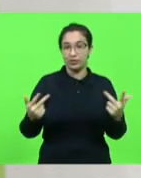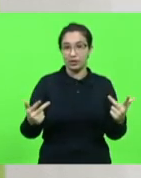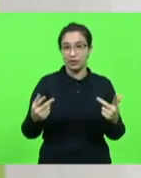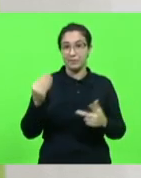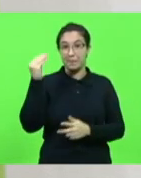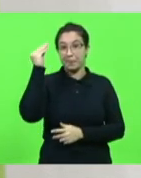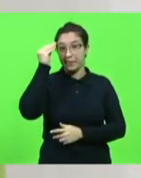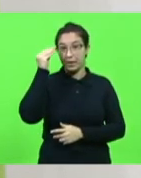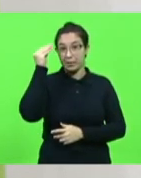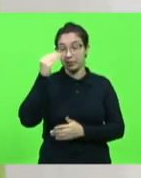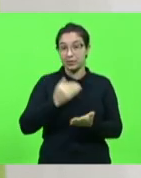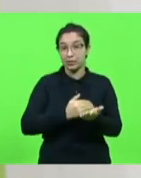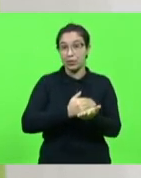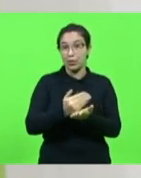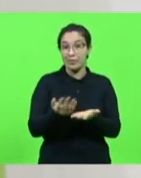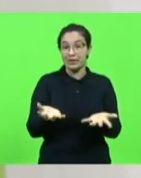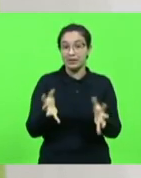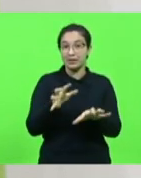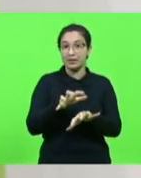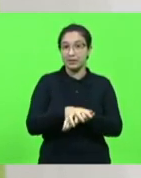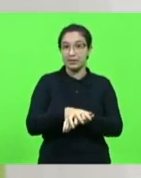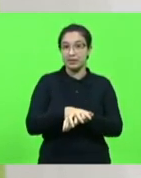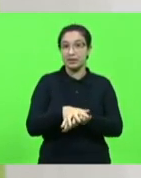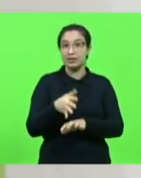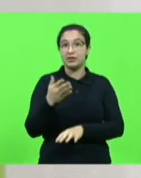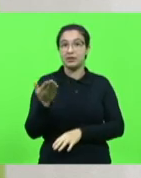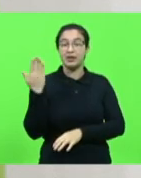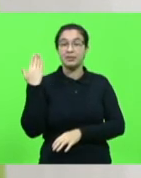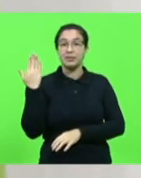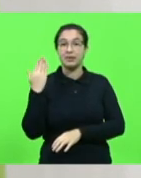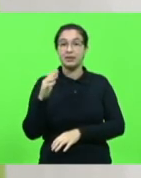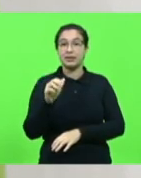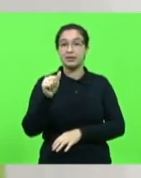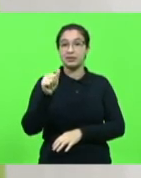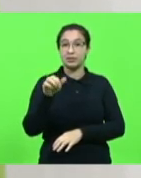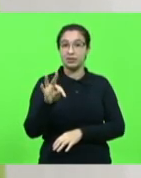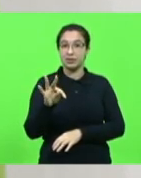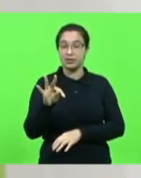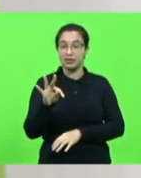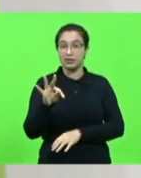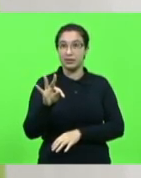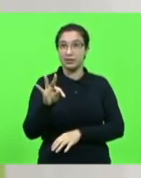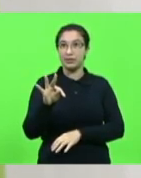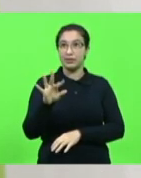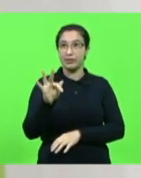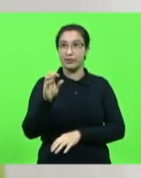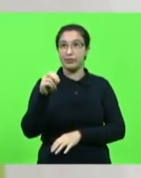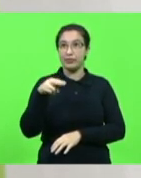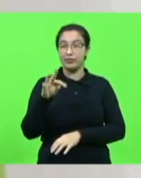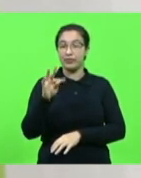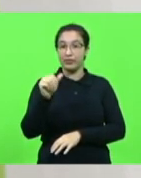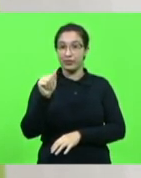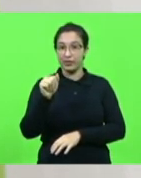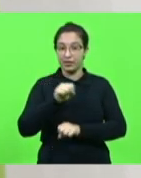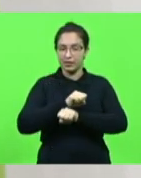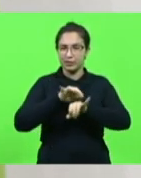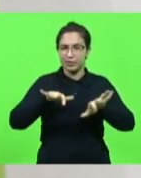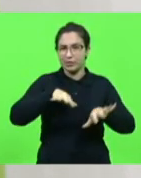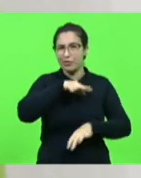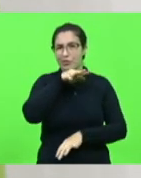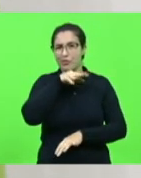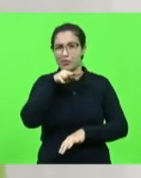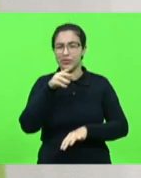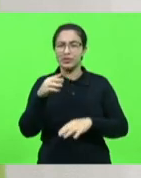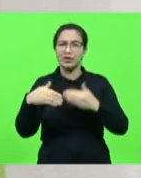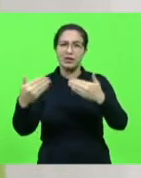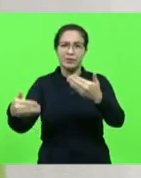com o chamado sistema de integrados, com o saudoso Atílio Fontana na cidade de Concórdia, com a criação da Sadia, e depois se espalhando por todas as regiões